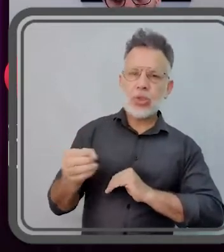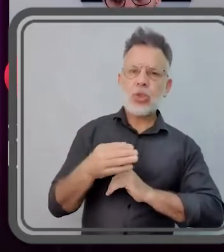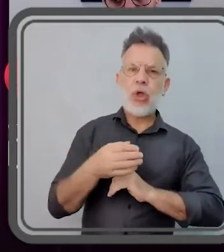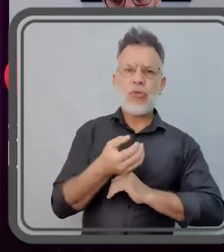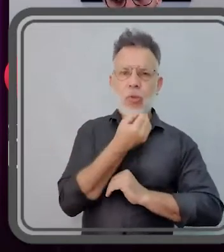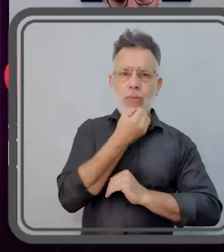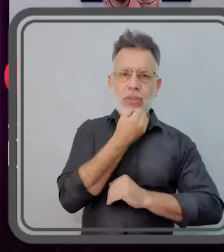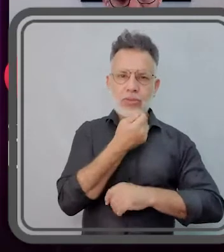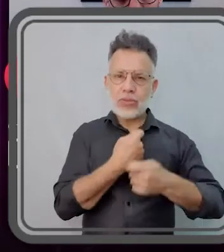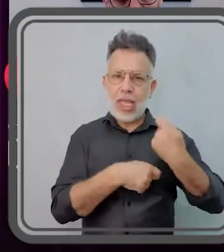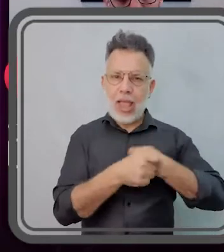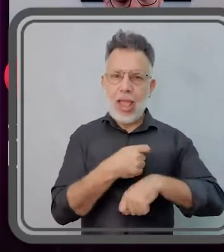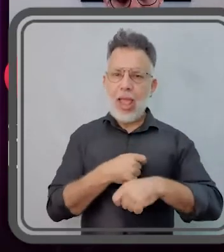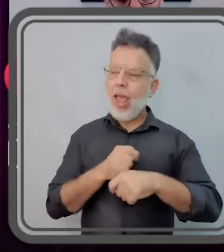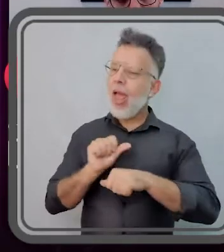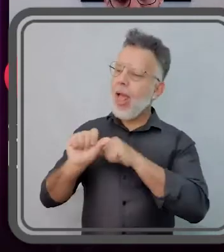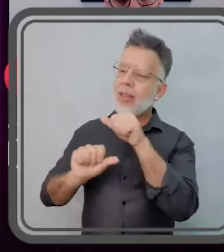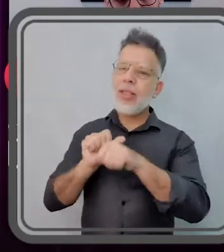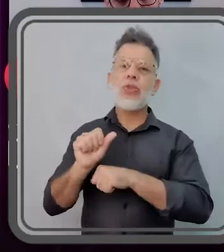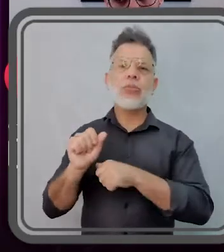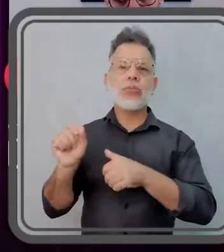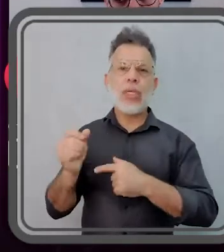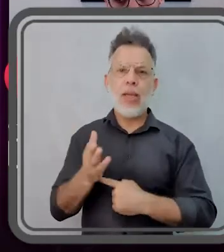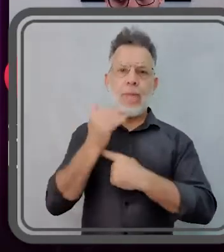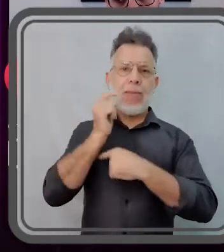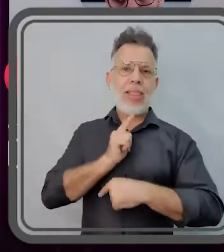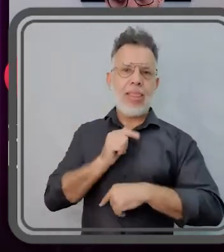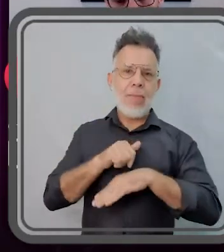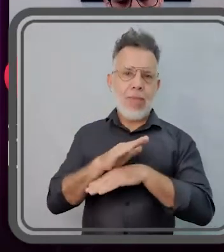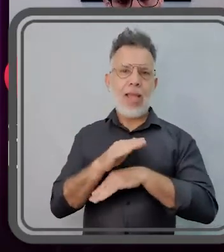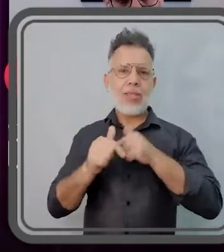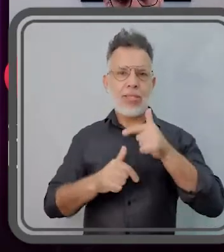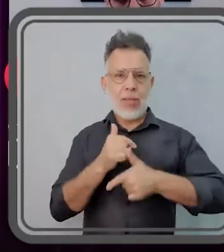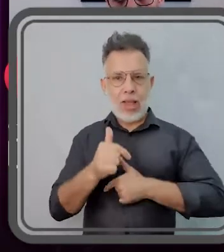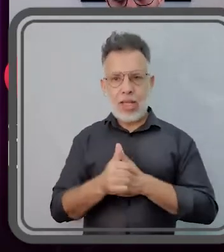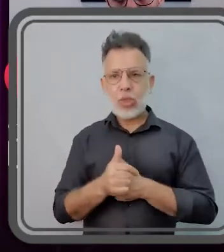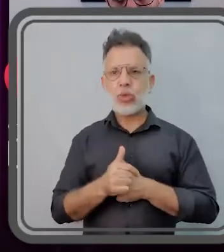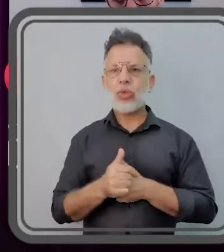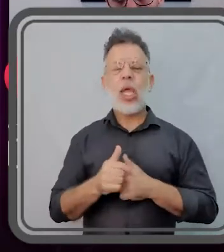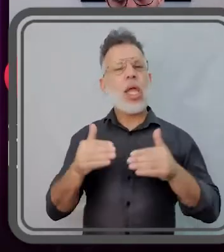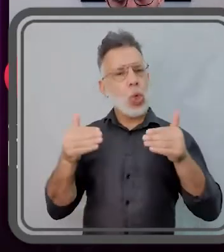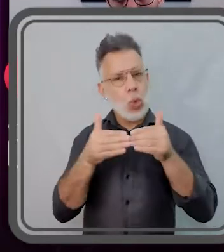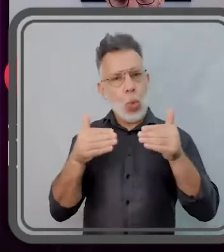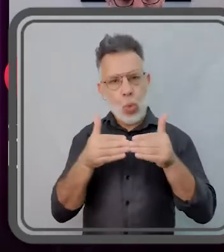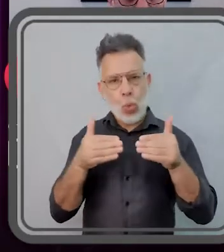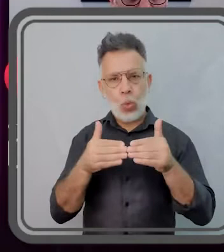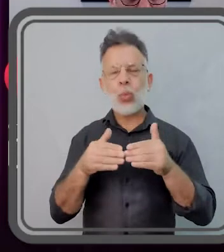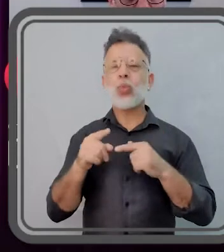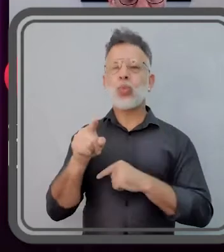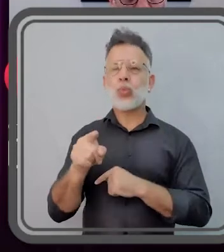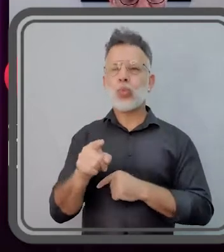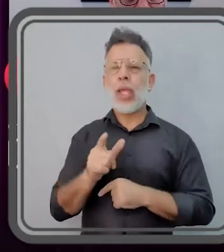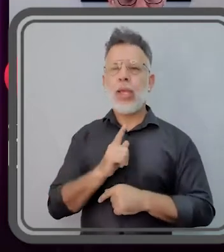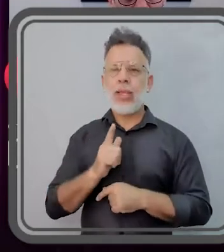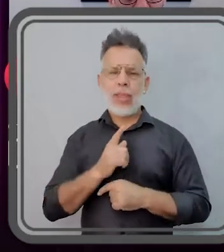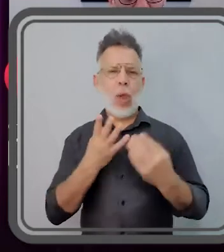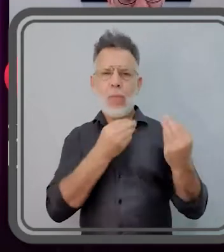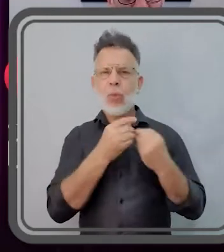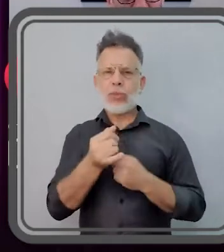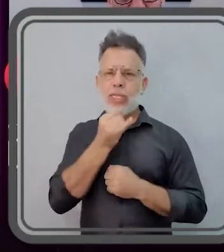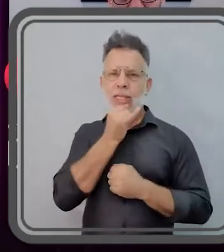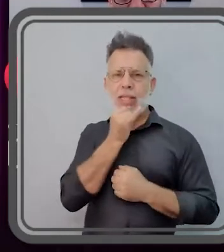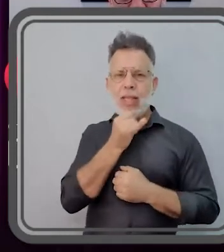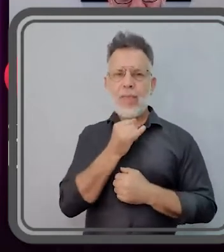também a virar mais tecnologia para ter mais empregabilidade. Eu totalmente concordo. Eu tenho muitos exemplos